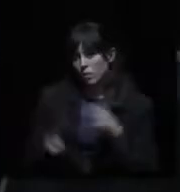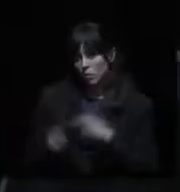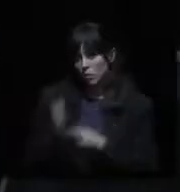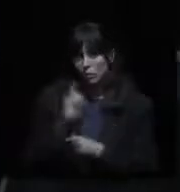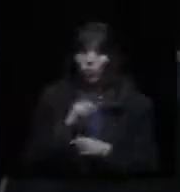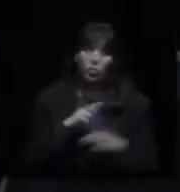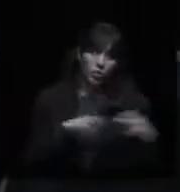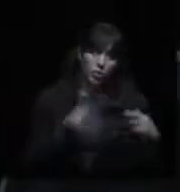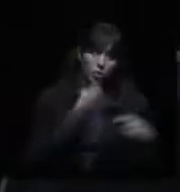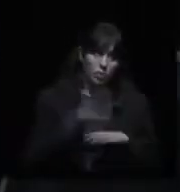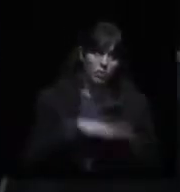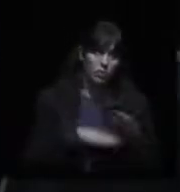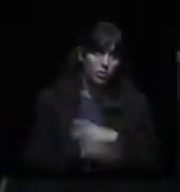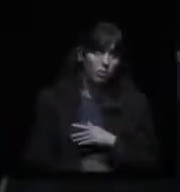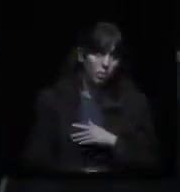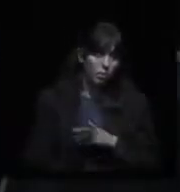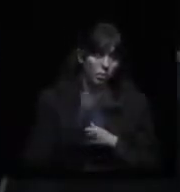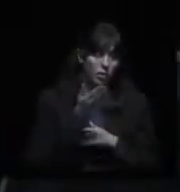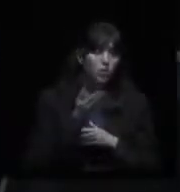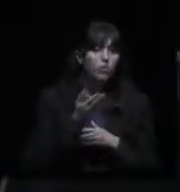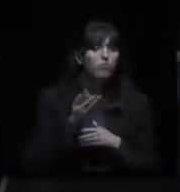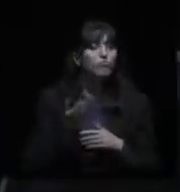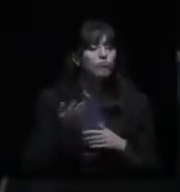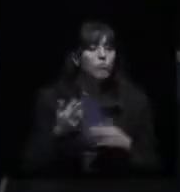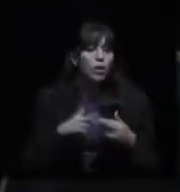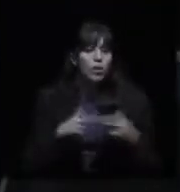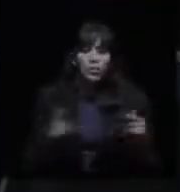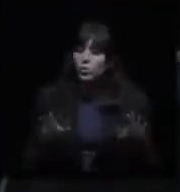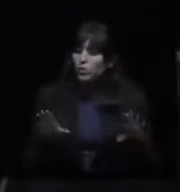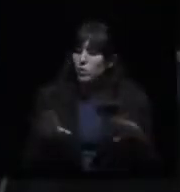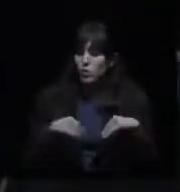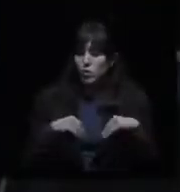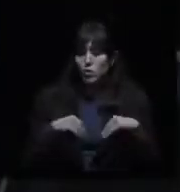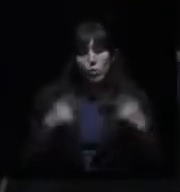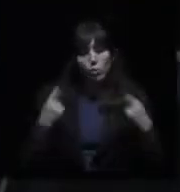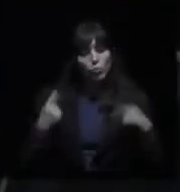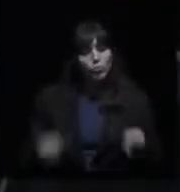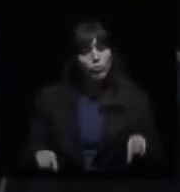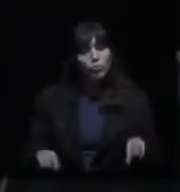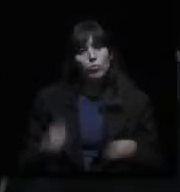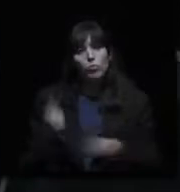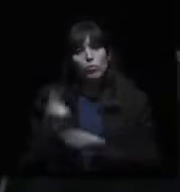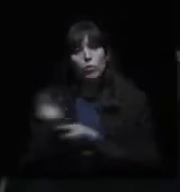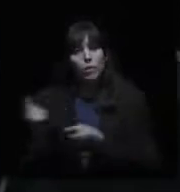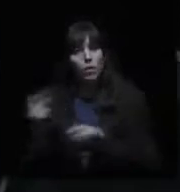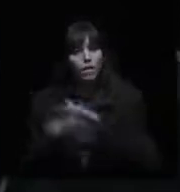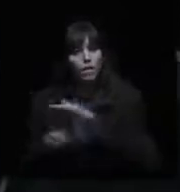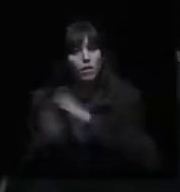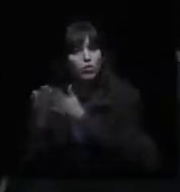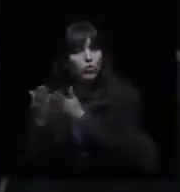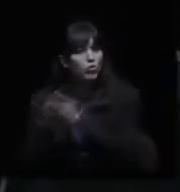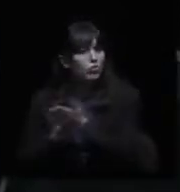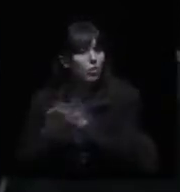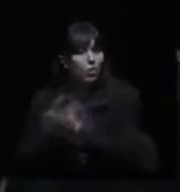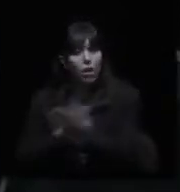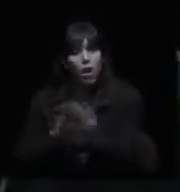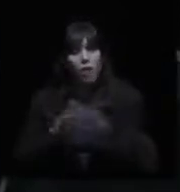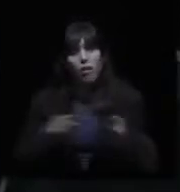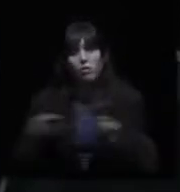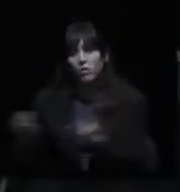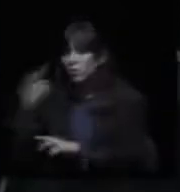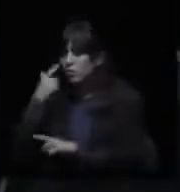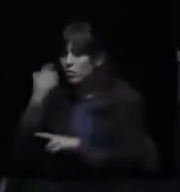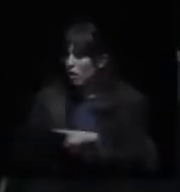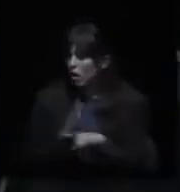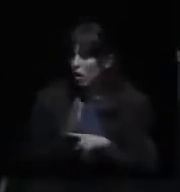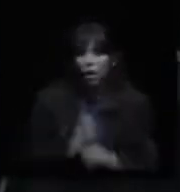autarquia fazer mais, parece-nos que o Executivo está conformado com a ausência de estudos e pouco firme a exigir que se apresentem outras alternativas